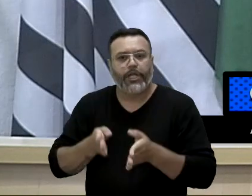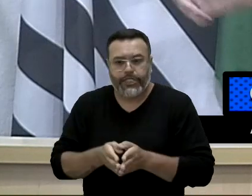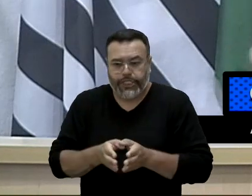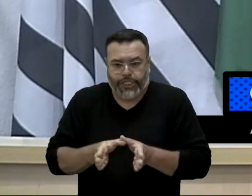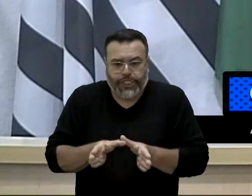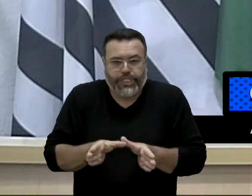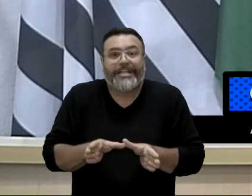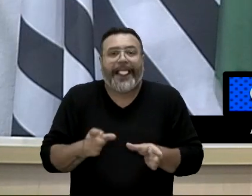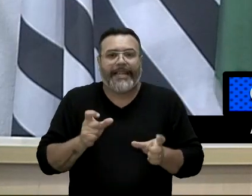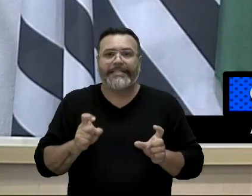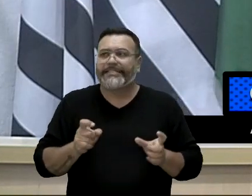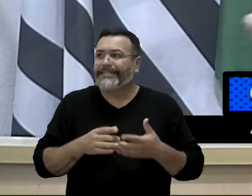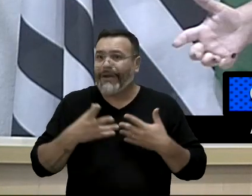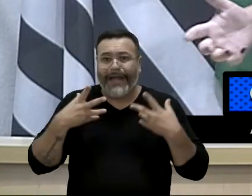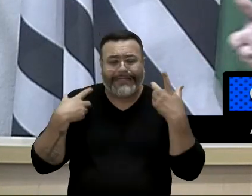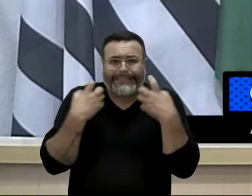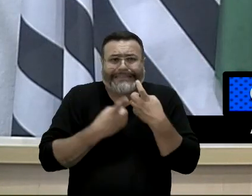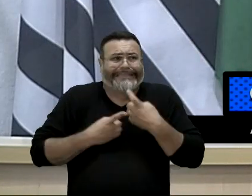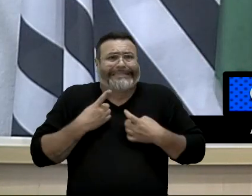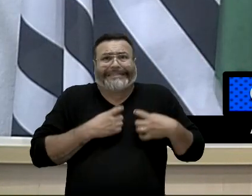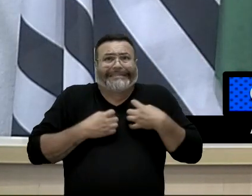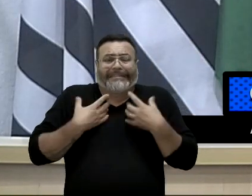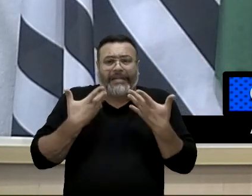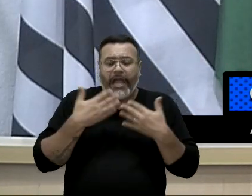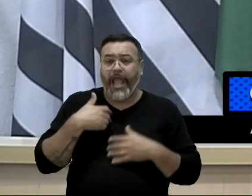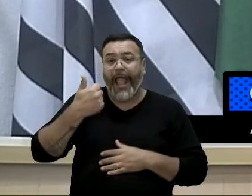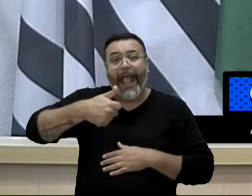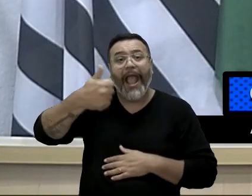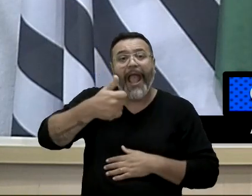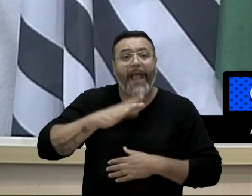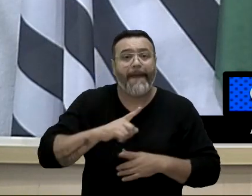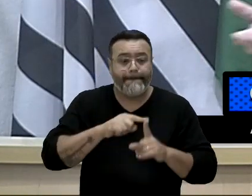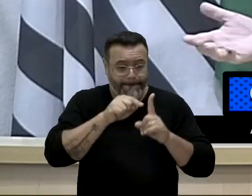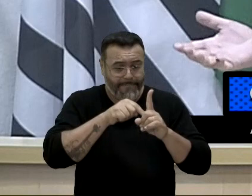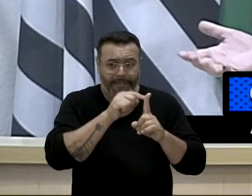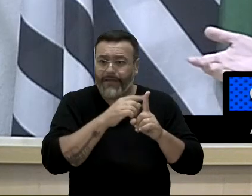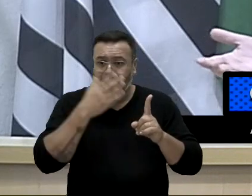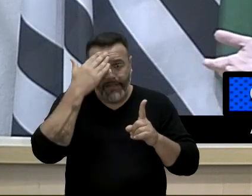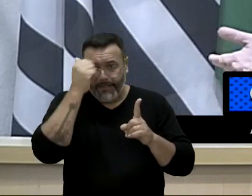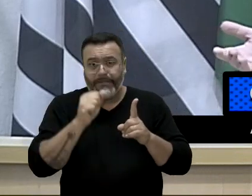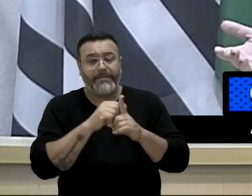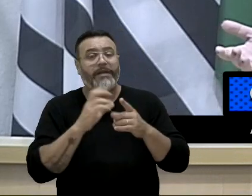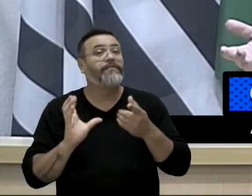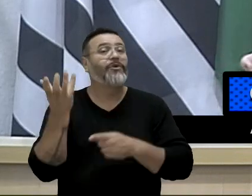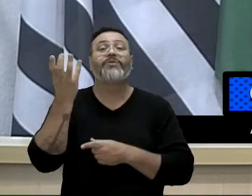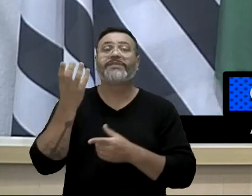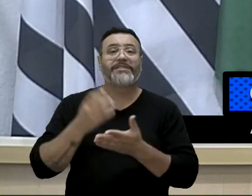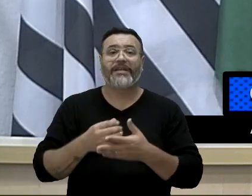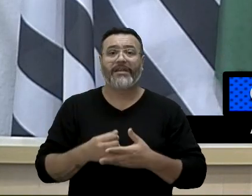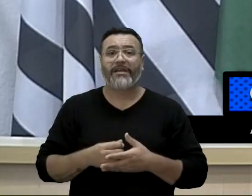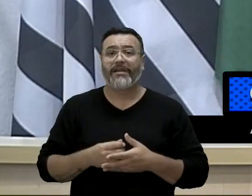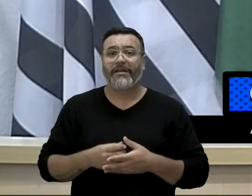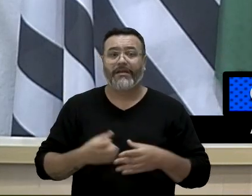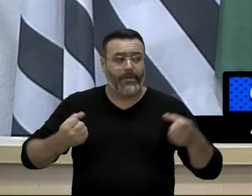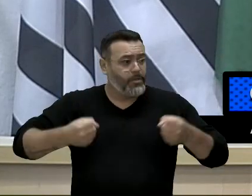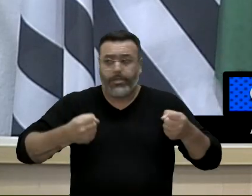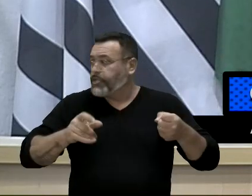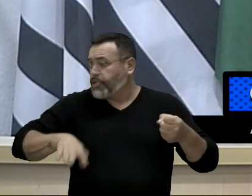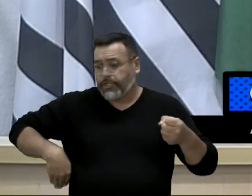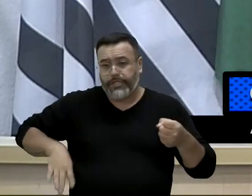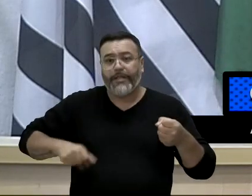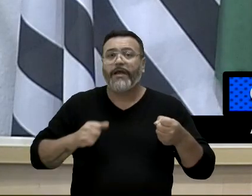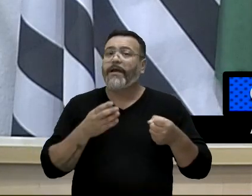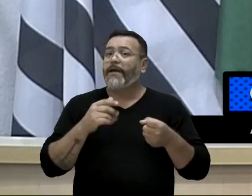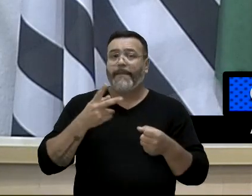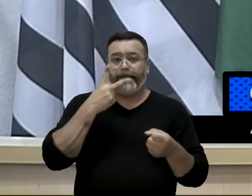está desesperada. Ela é uma menina nova, que é a primeira gravidez, você não sabe. Ela vai nascer no carro. Eu sinto falta, mas eu entendo a